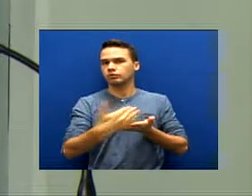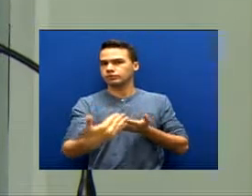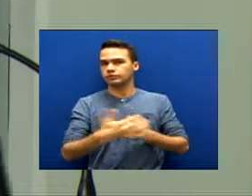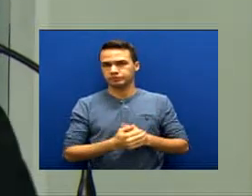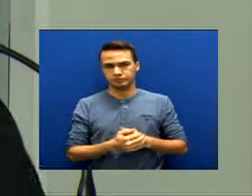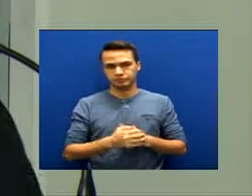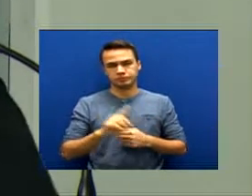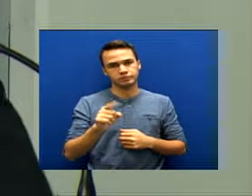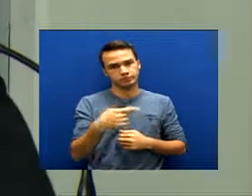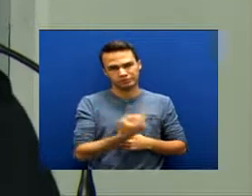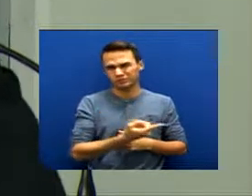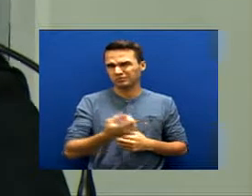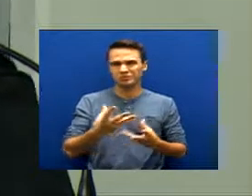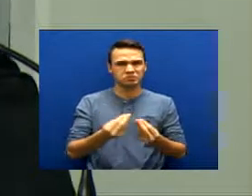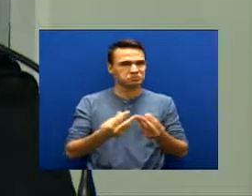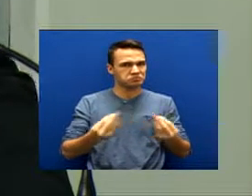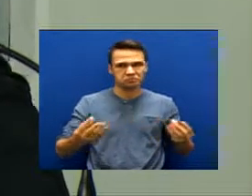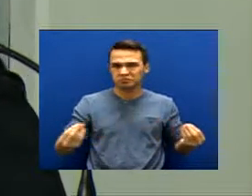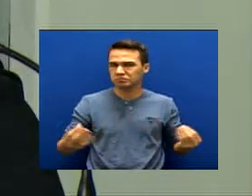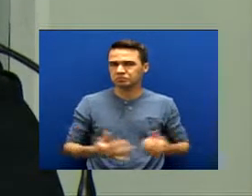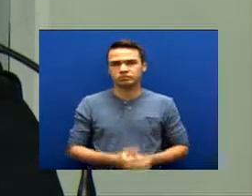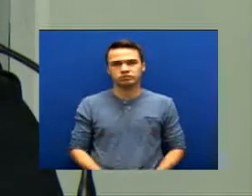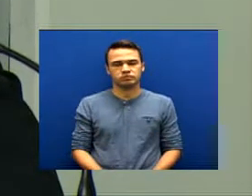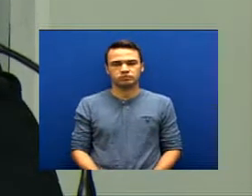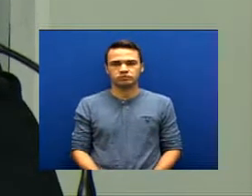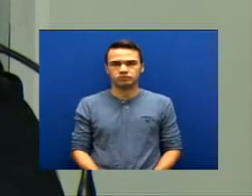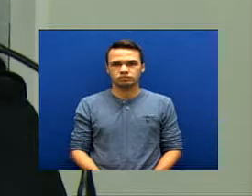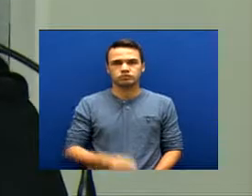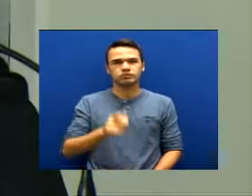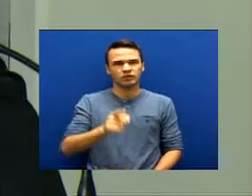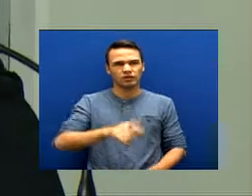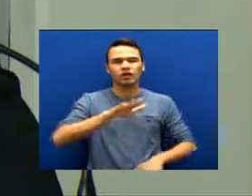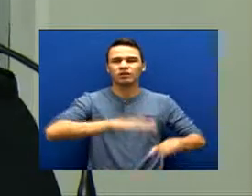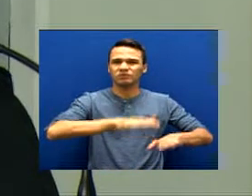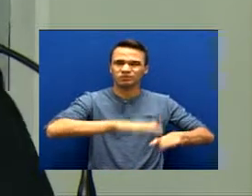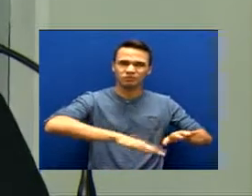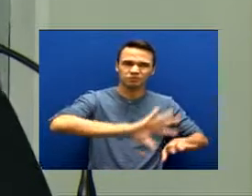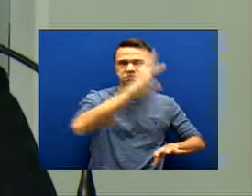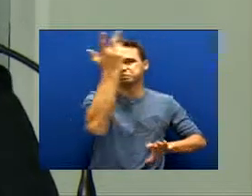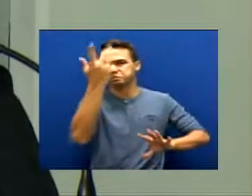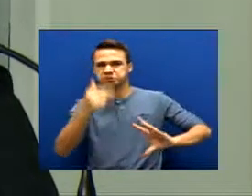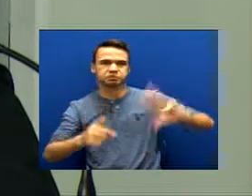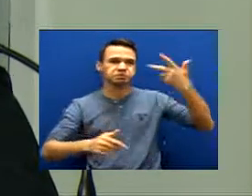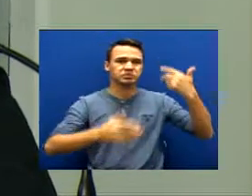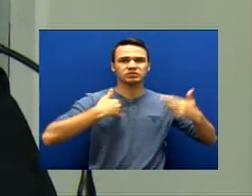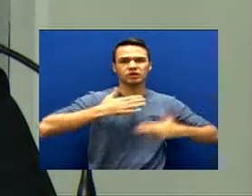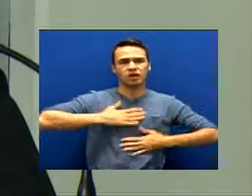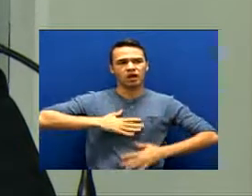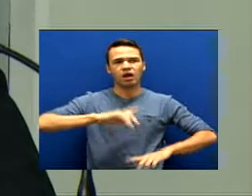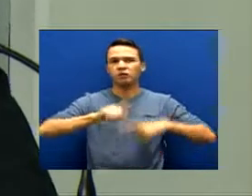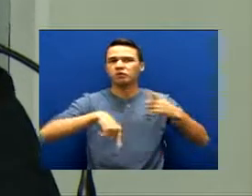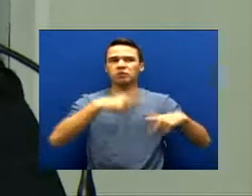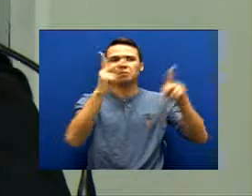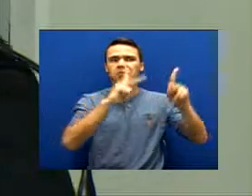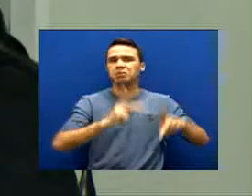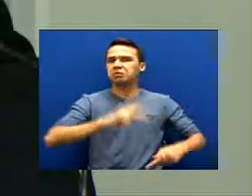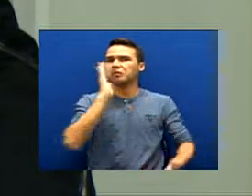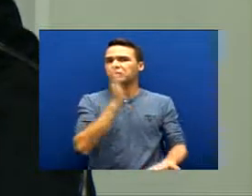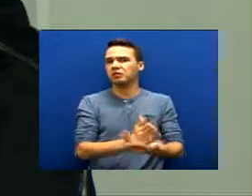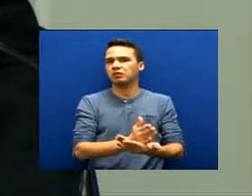coisas muitas vezes, todos são conectados, de todas as idades,